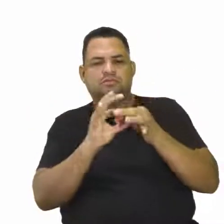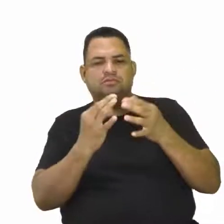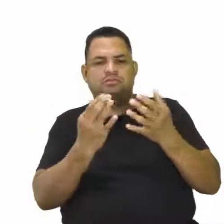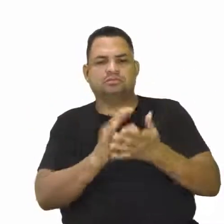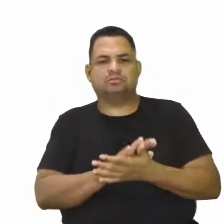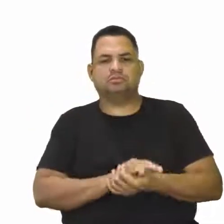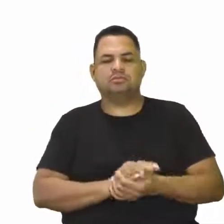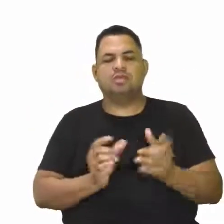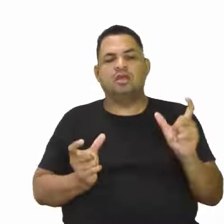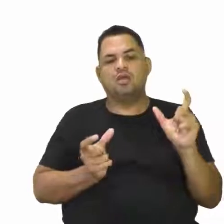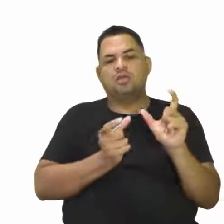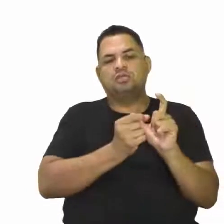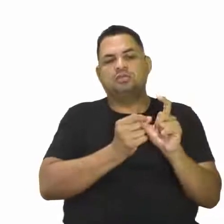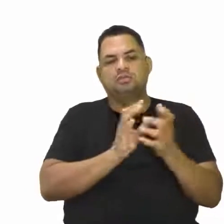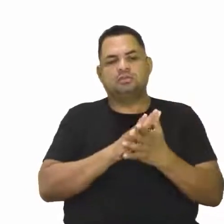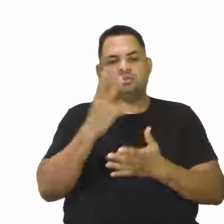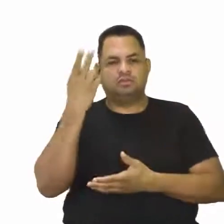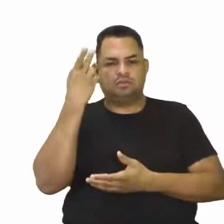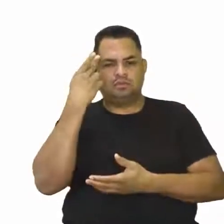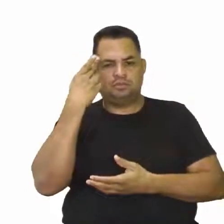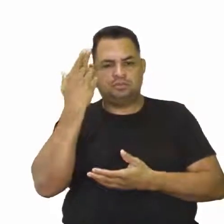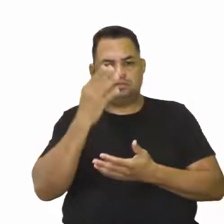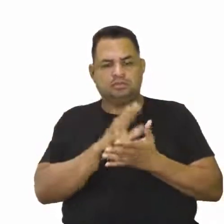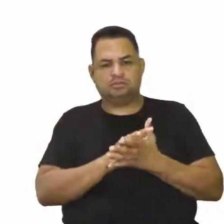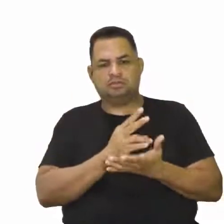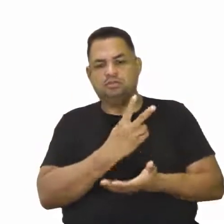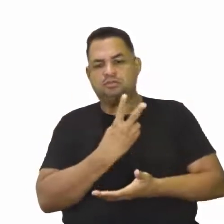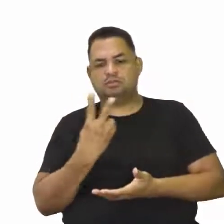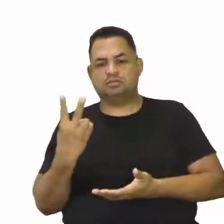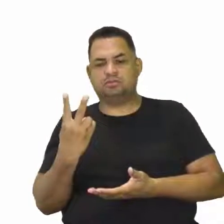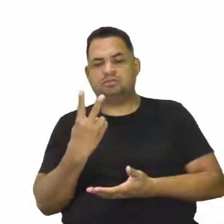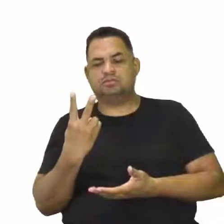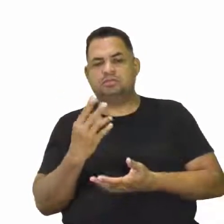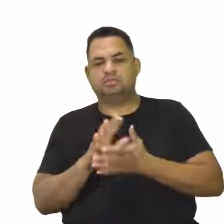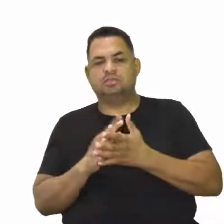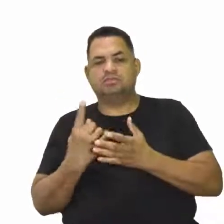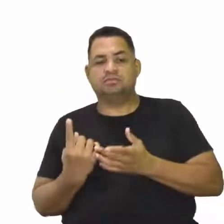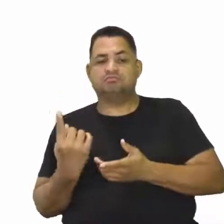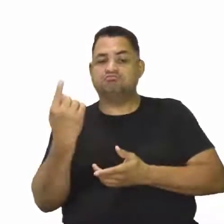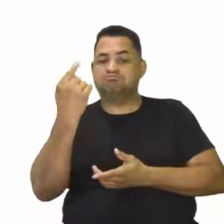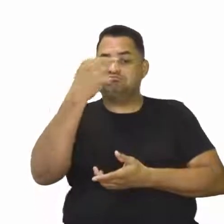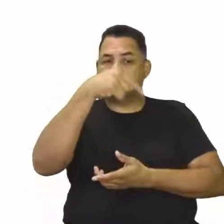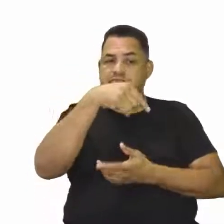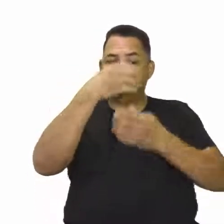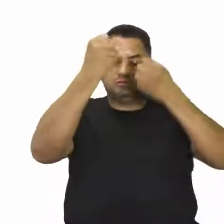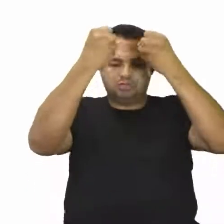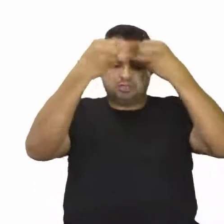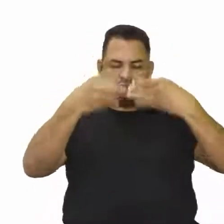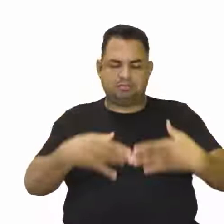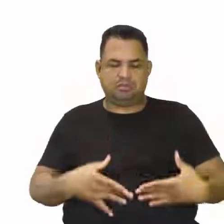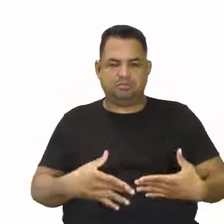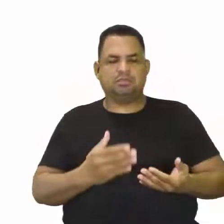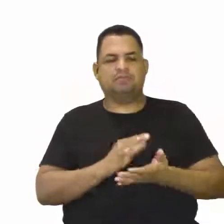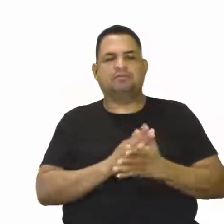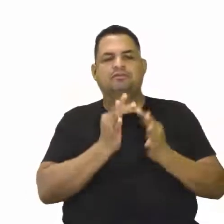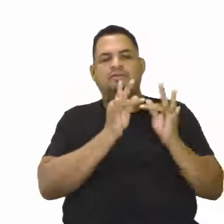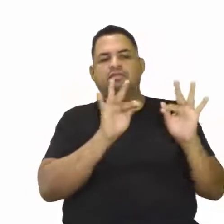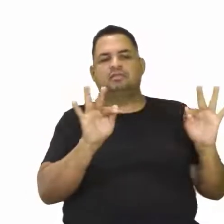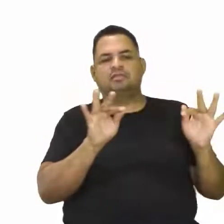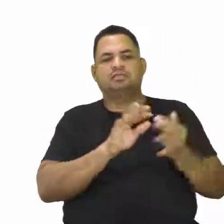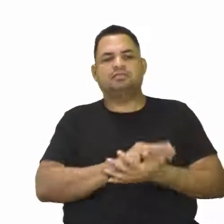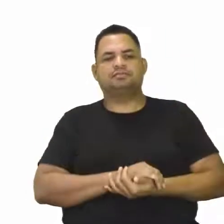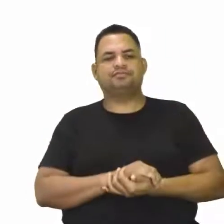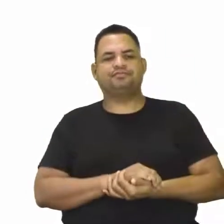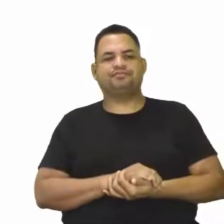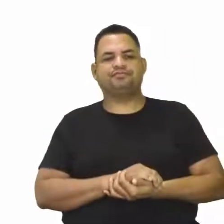das conjunções. Aí, normalmente, a segunda, ela vem parafrasear a primeira, né? Então, olha só esse exemplo. Se